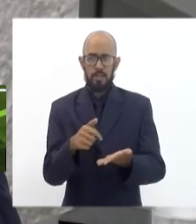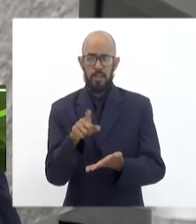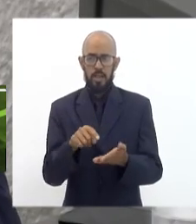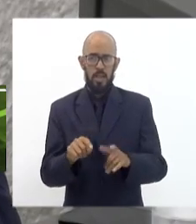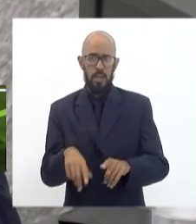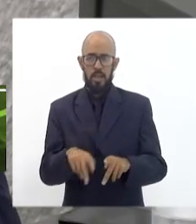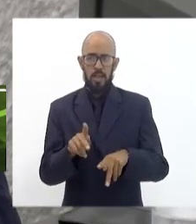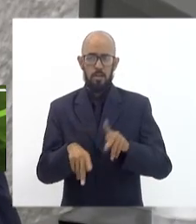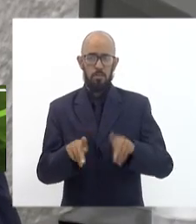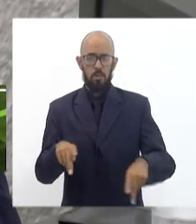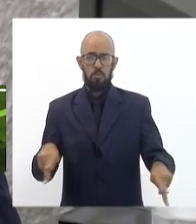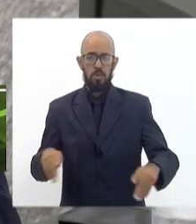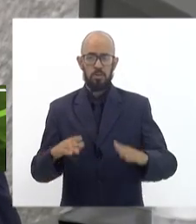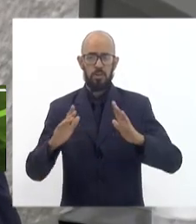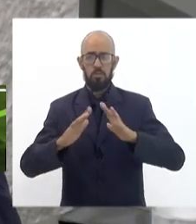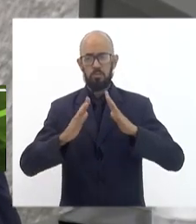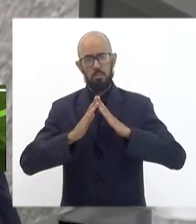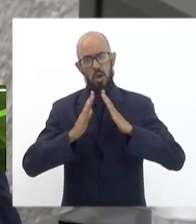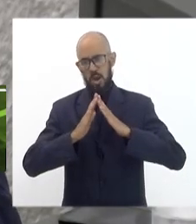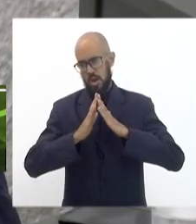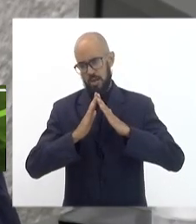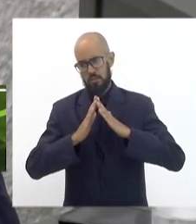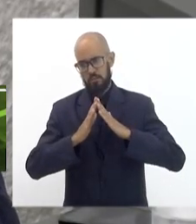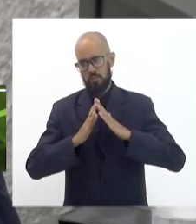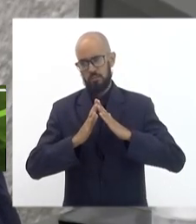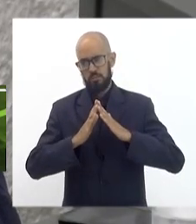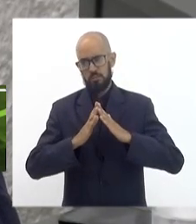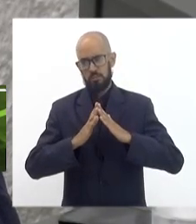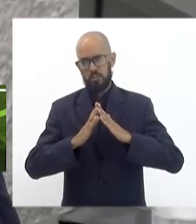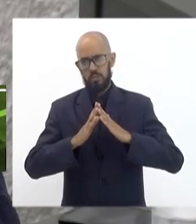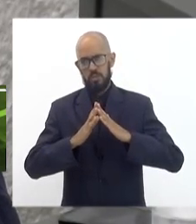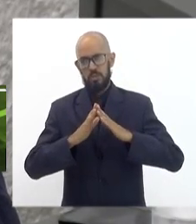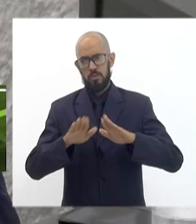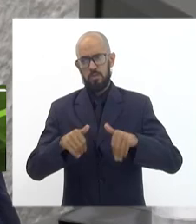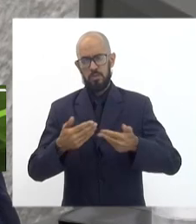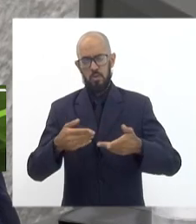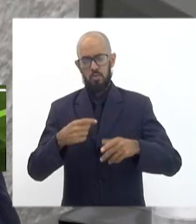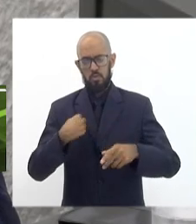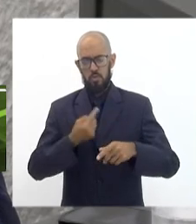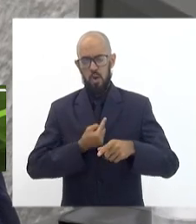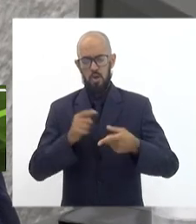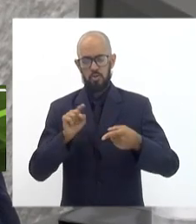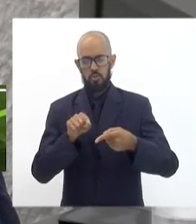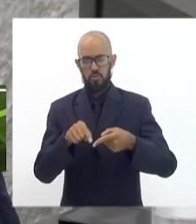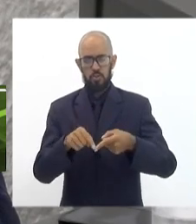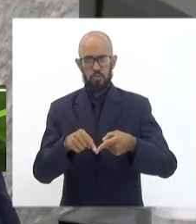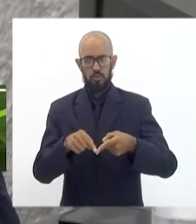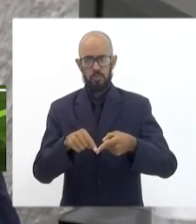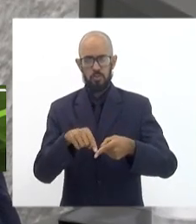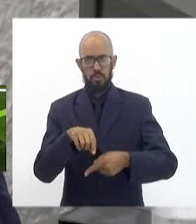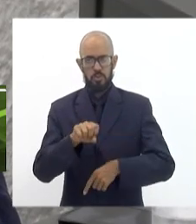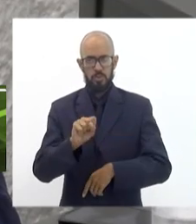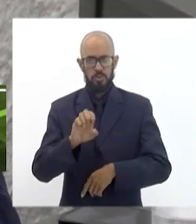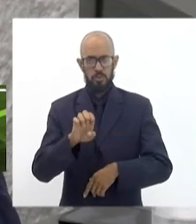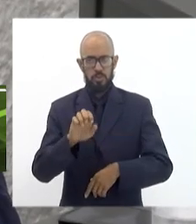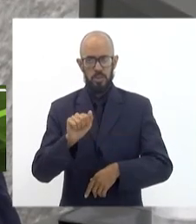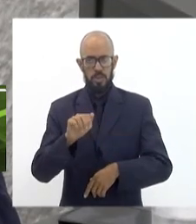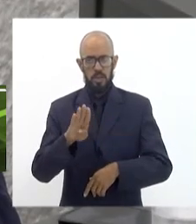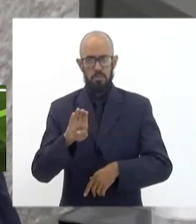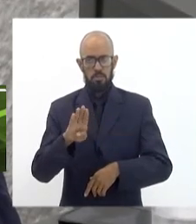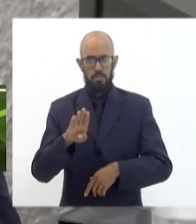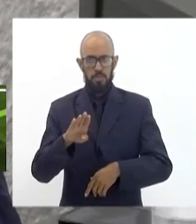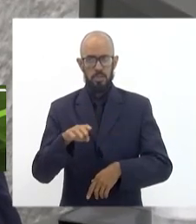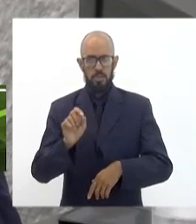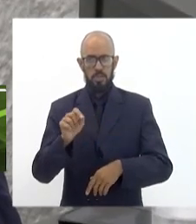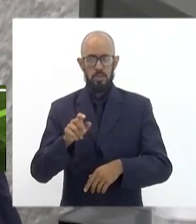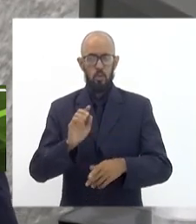habitação e habitabilidade bom então nós focamos a o colocamos a sehab nesse trilho